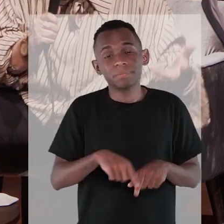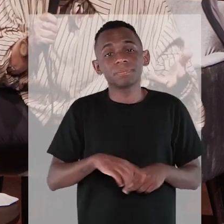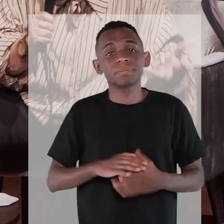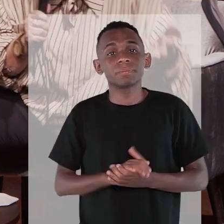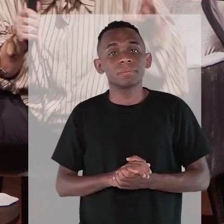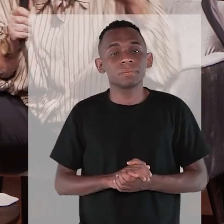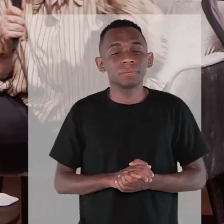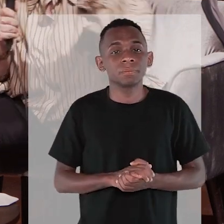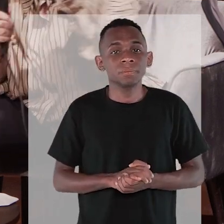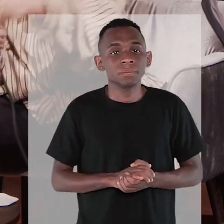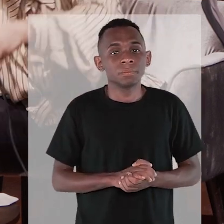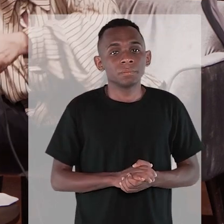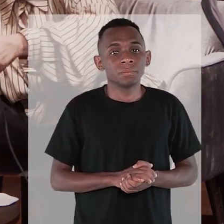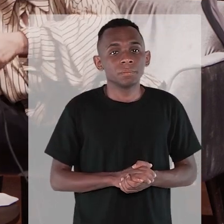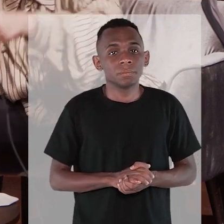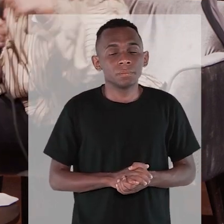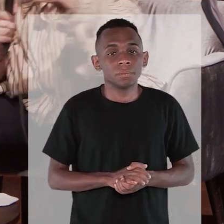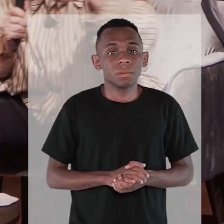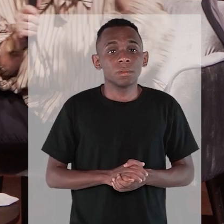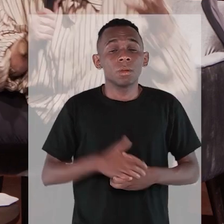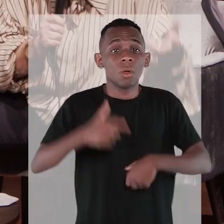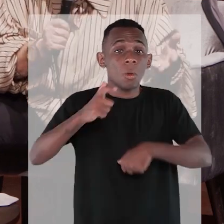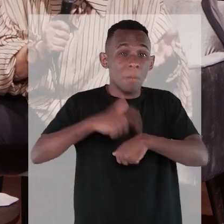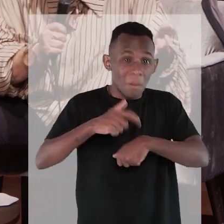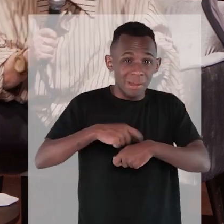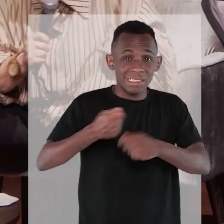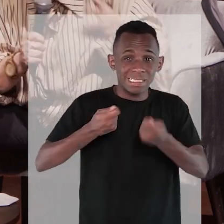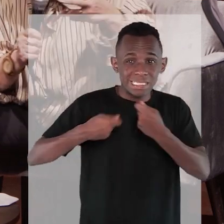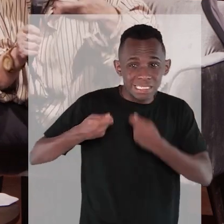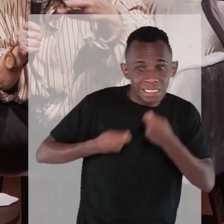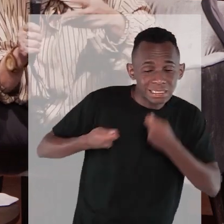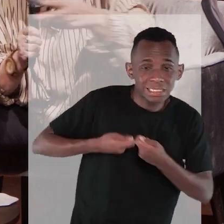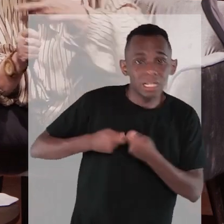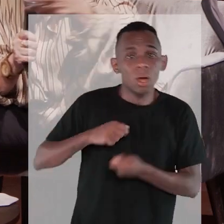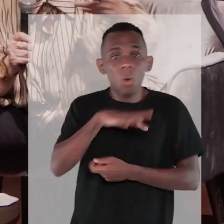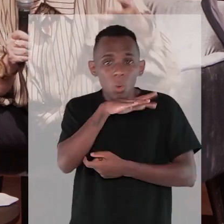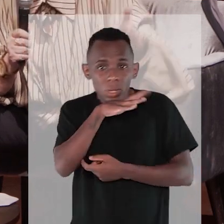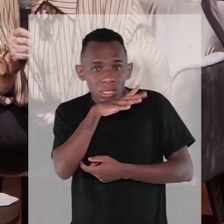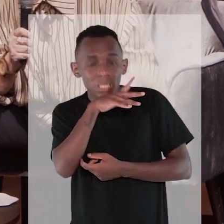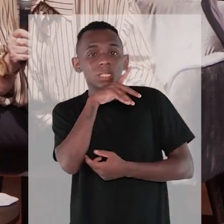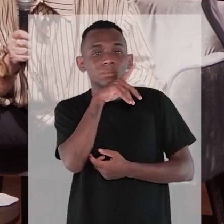de instabilidade, num momento de crise econômica, num momento